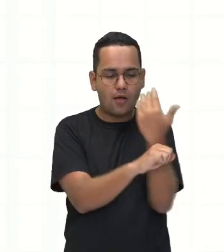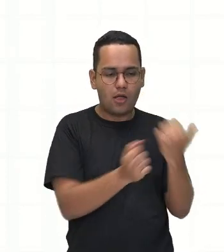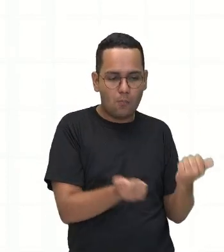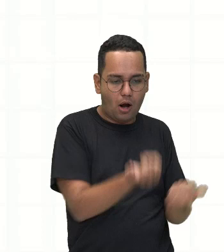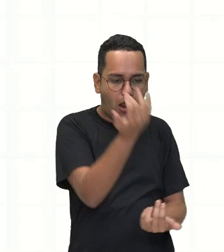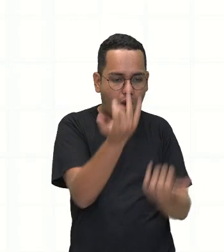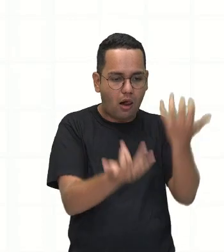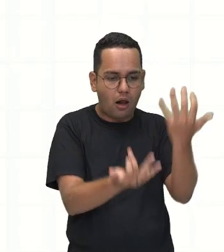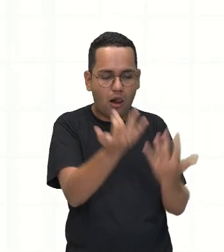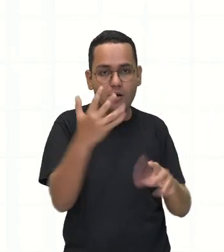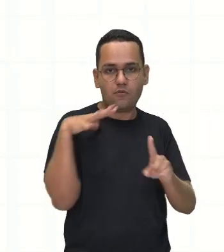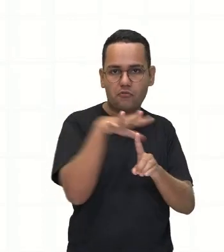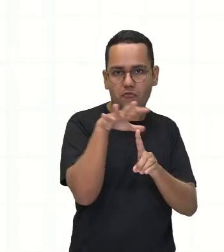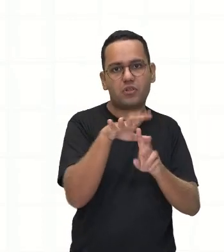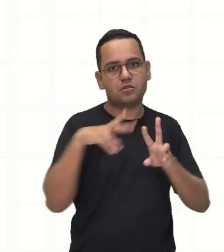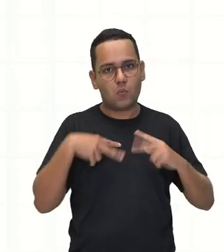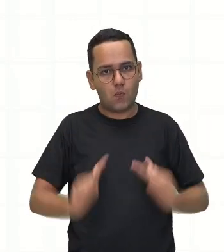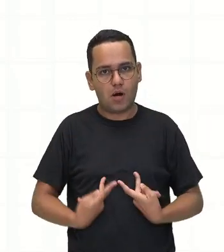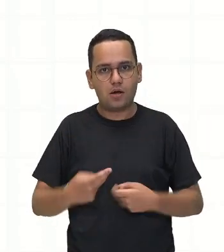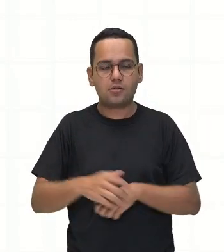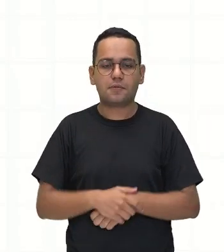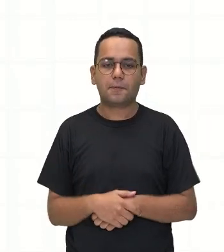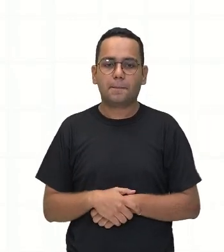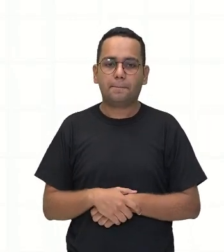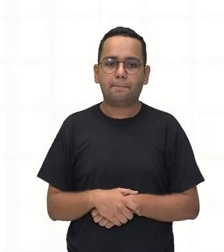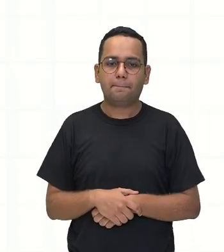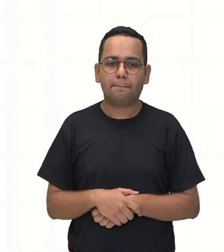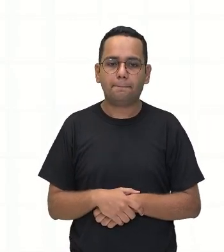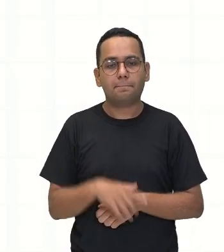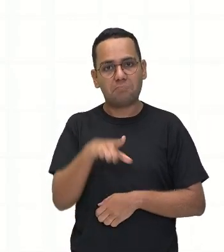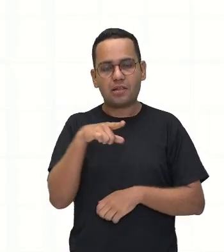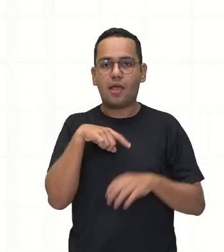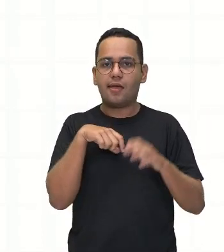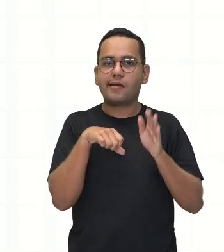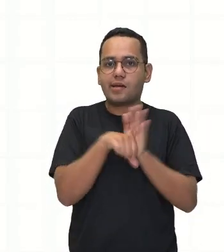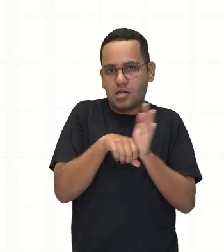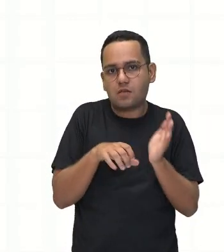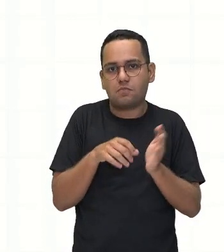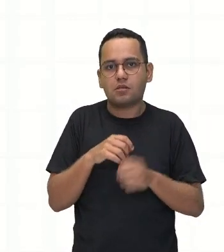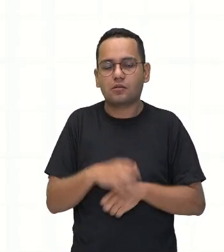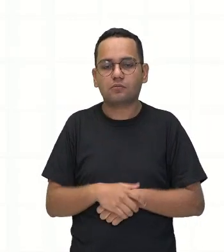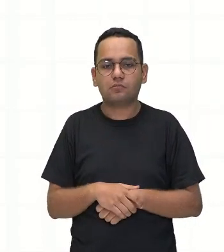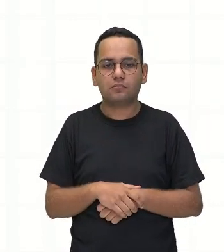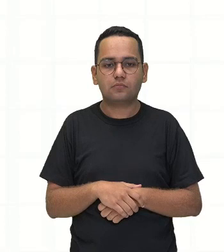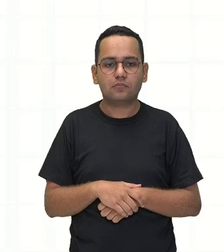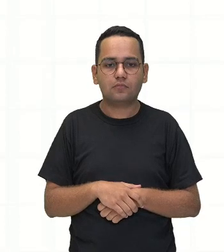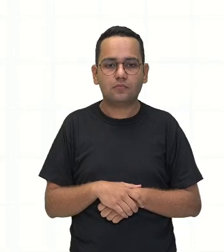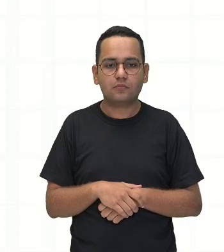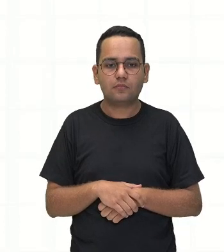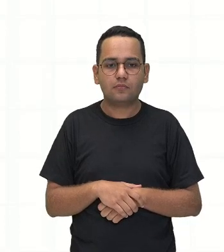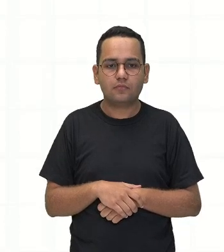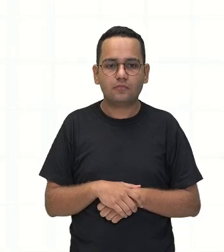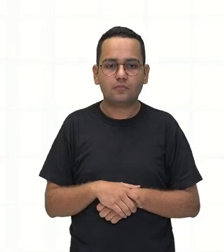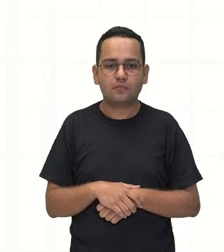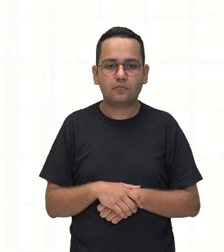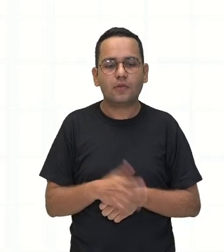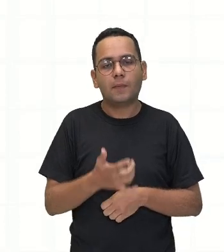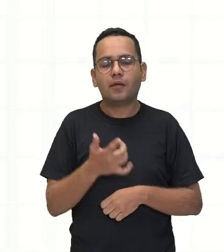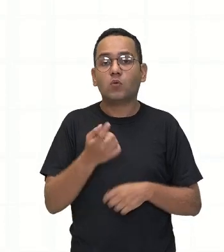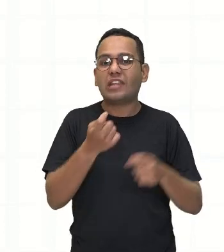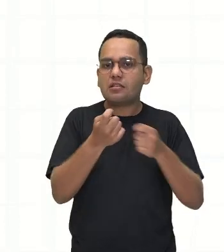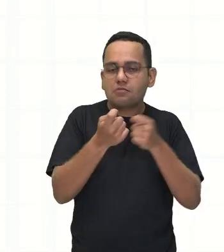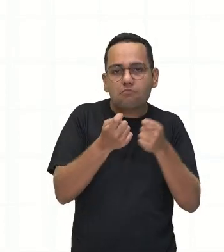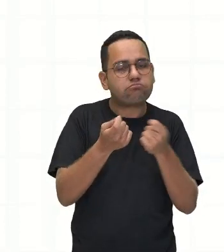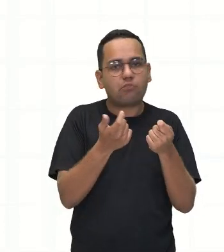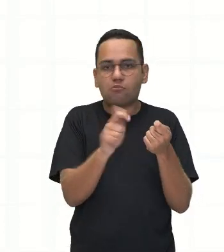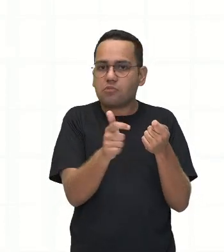mas sim tem ali algum efeito criminoso, porque houve um descontrole daquele fogo. E